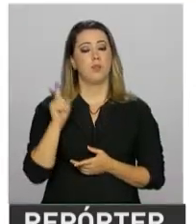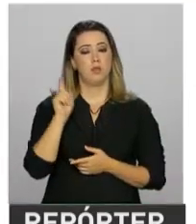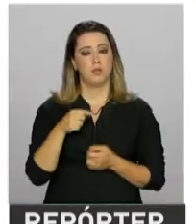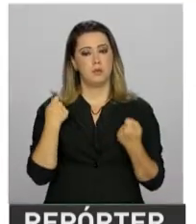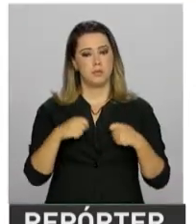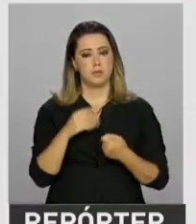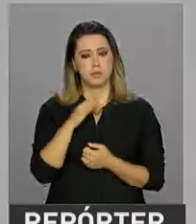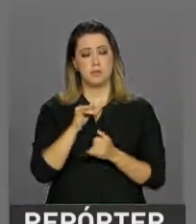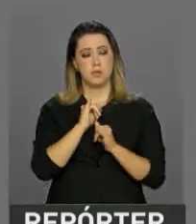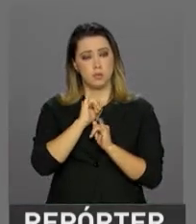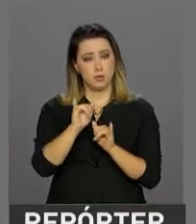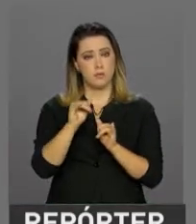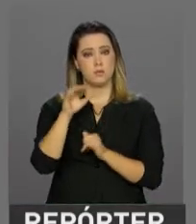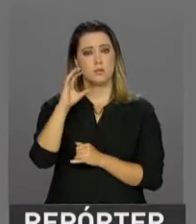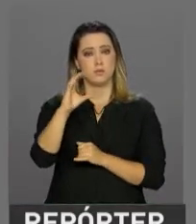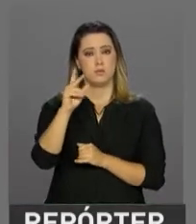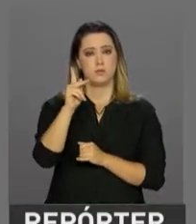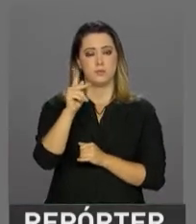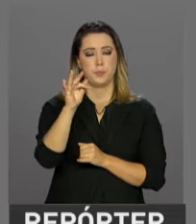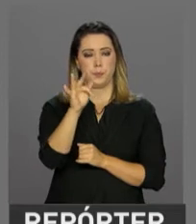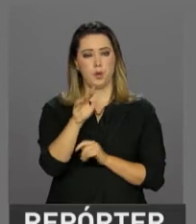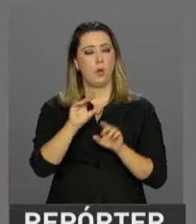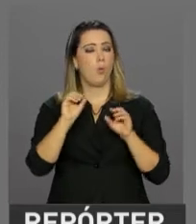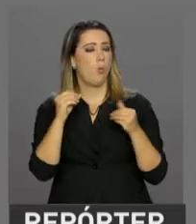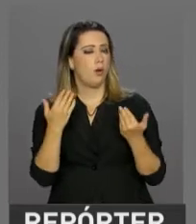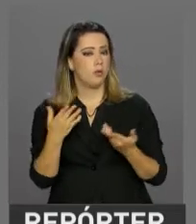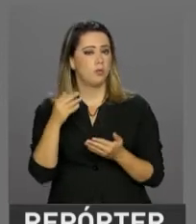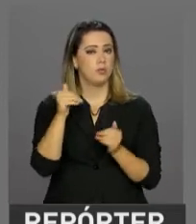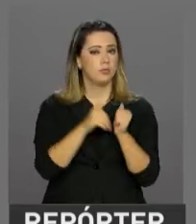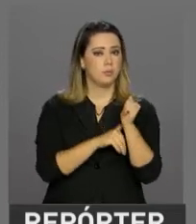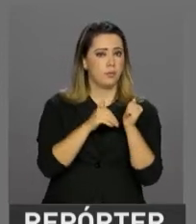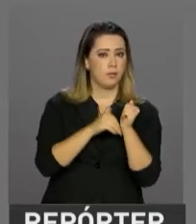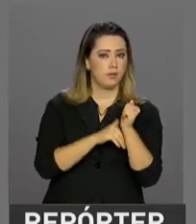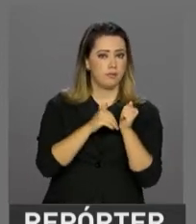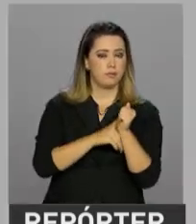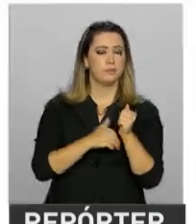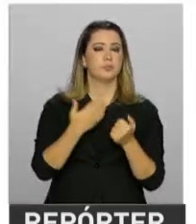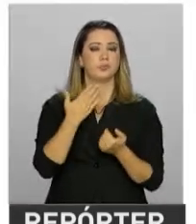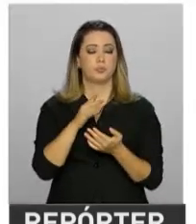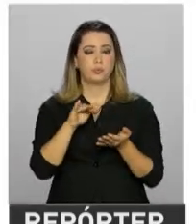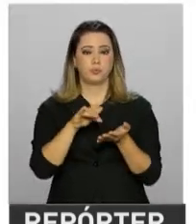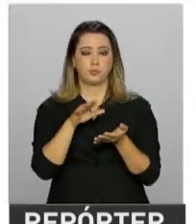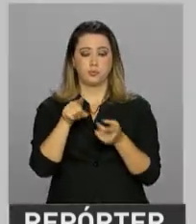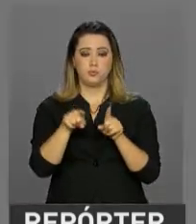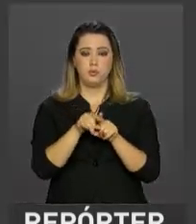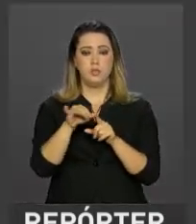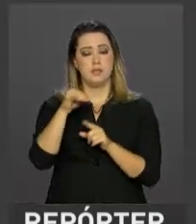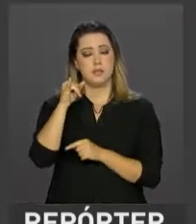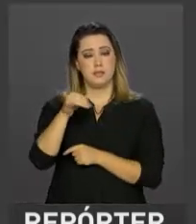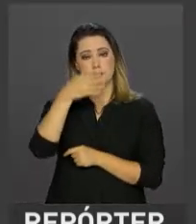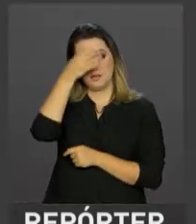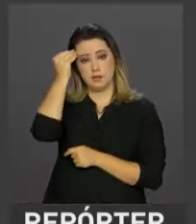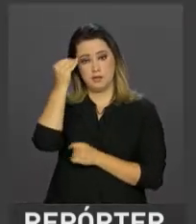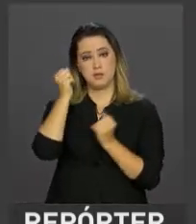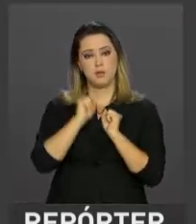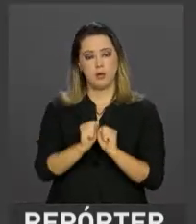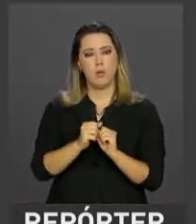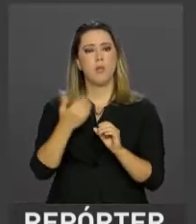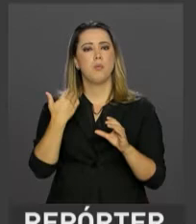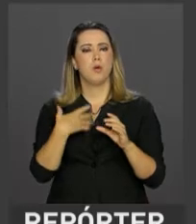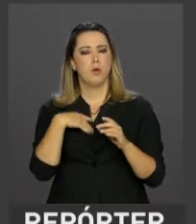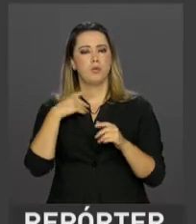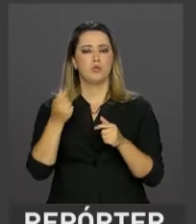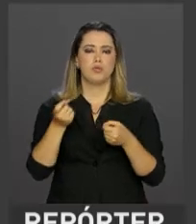necessário informar o número do cpf ea senha cadastrada na inscrição para quem esqueceu a senha o inep oferece um